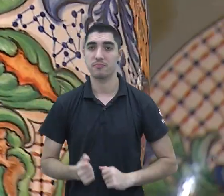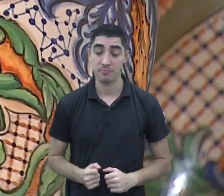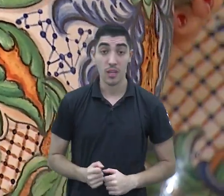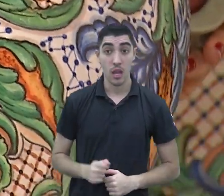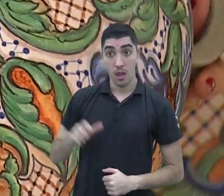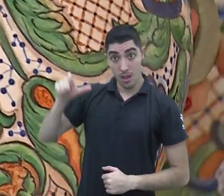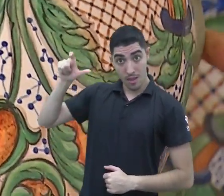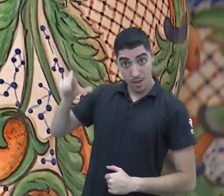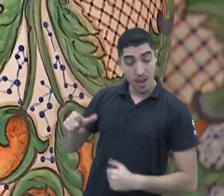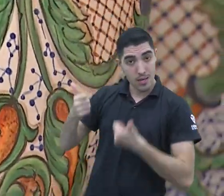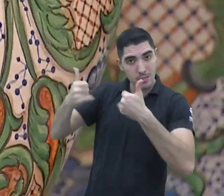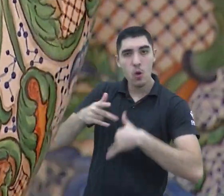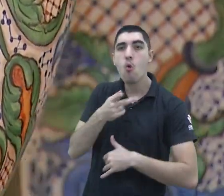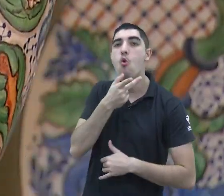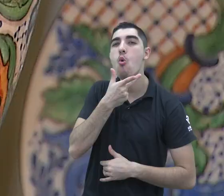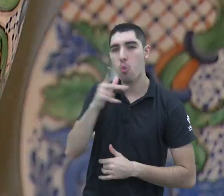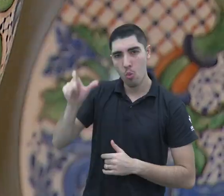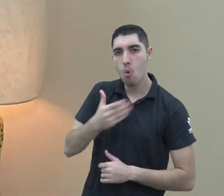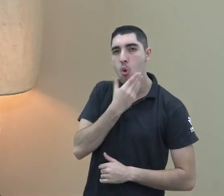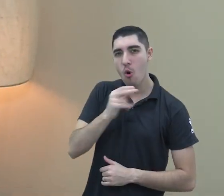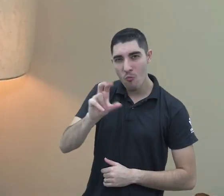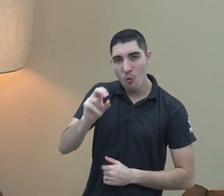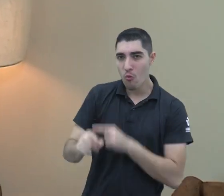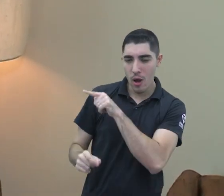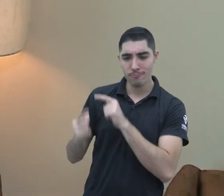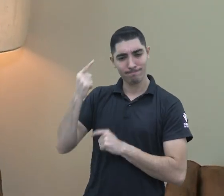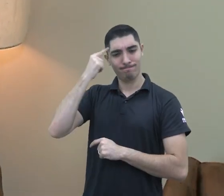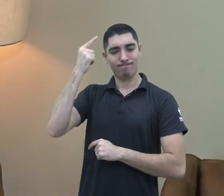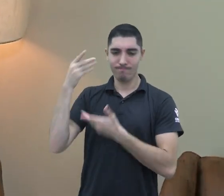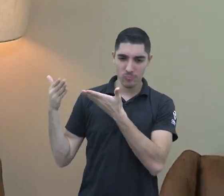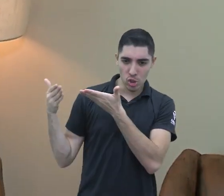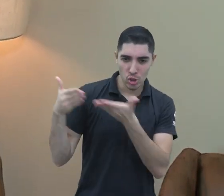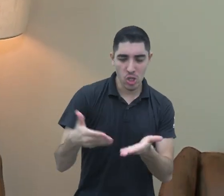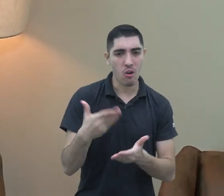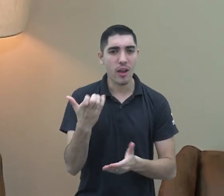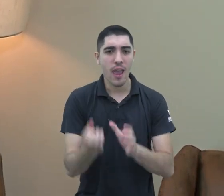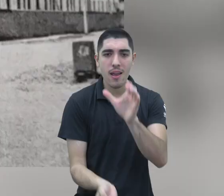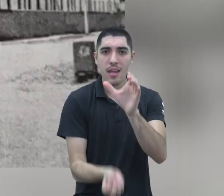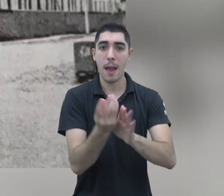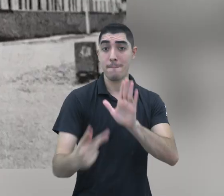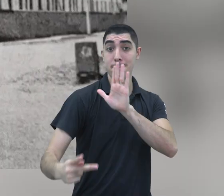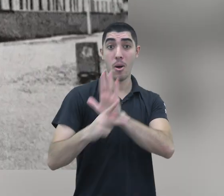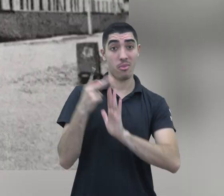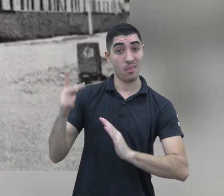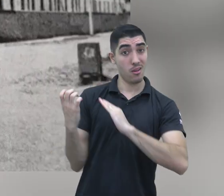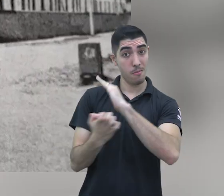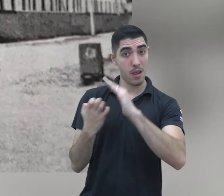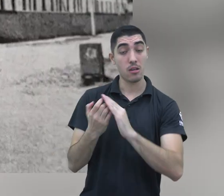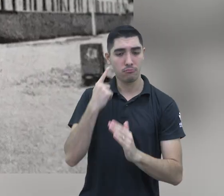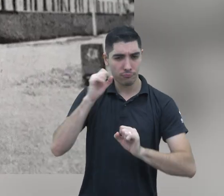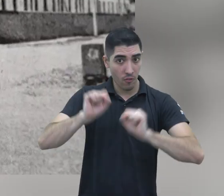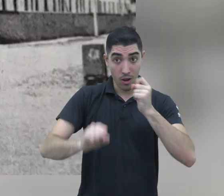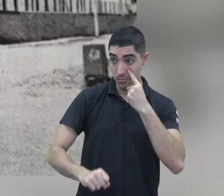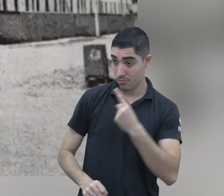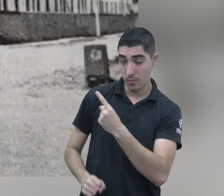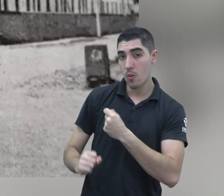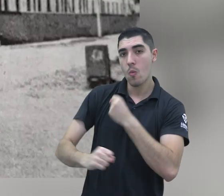avô mudou para São José para colocar em prática o sonho de abrir a própria cerâmica. As obras começaram